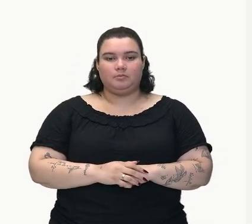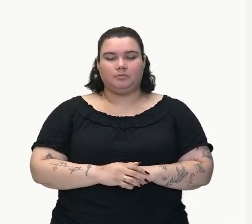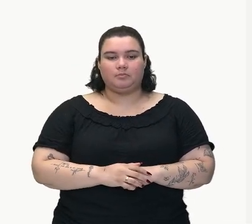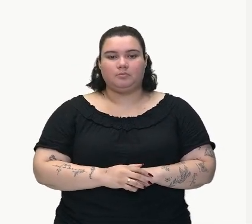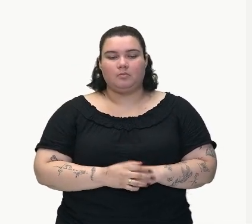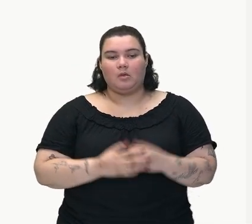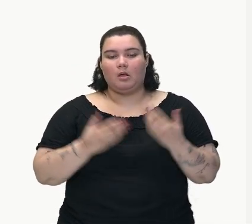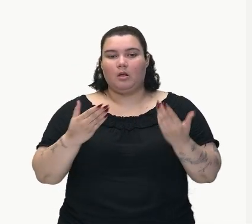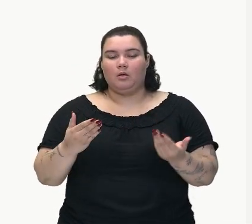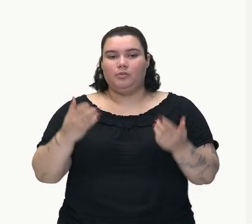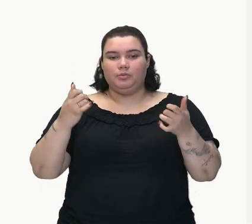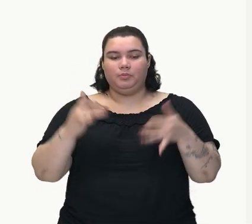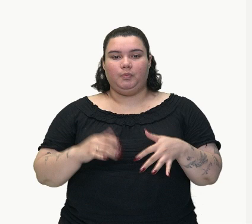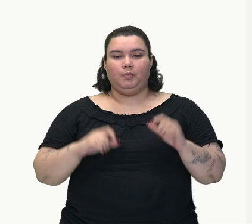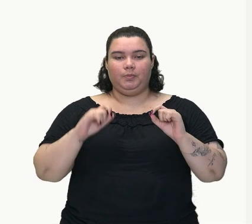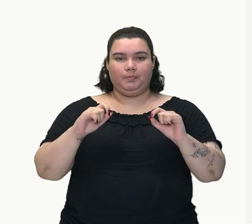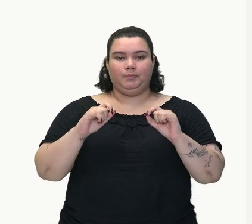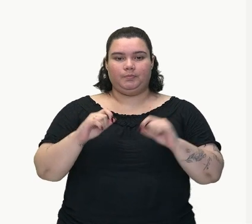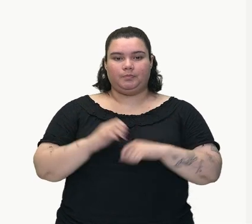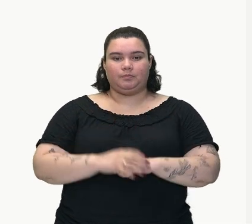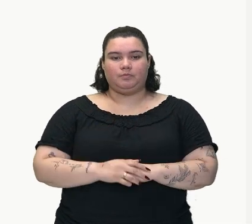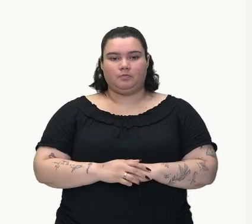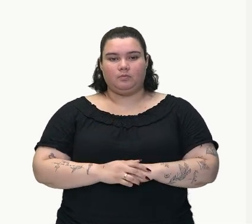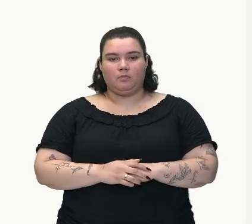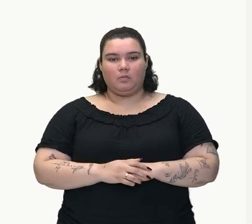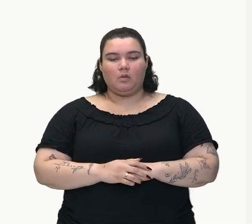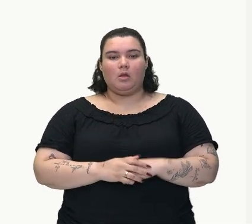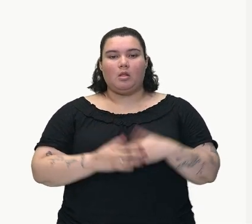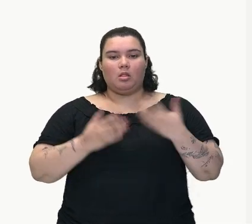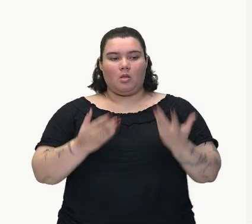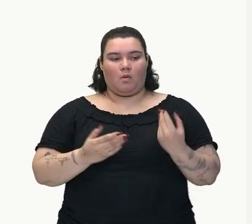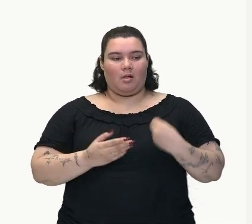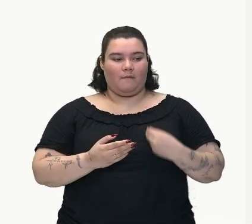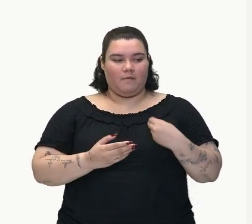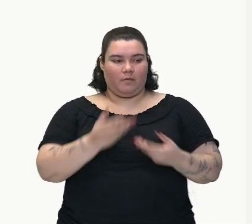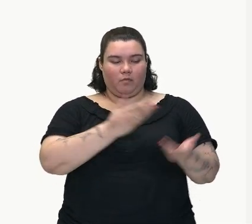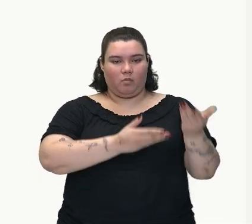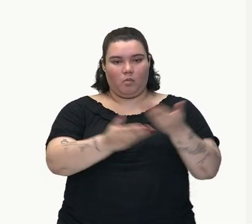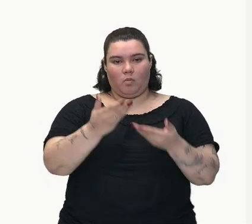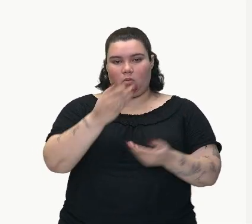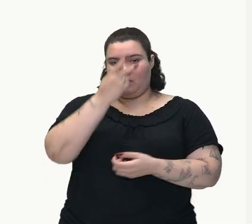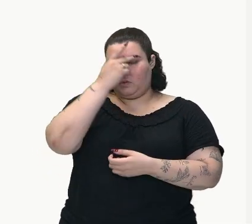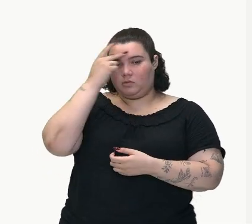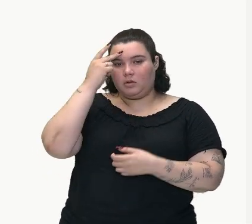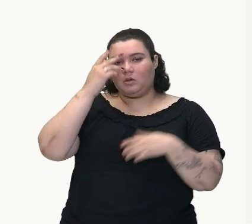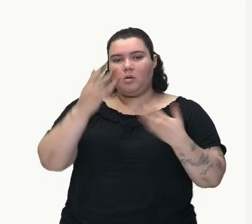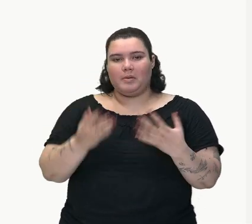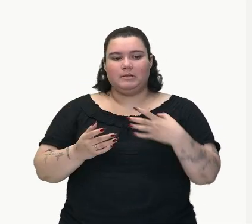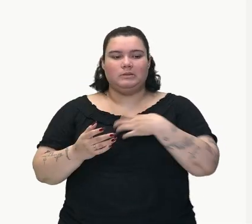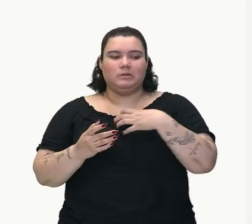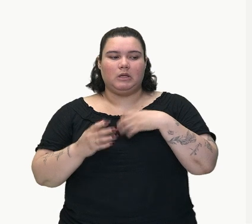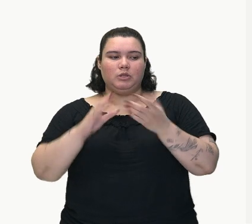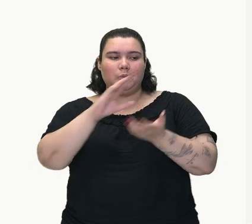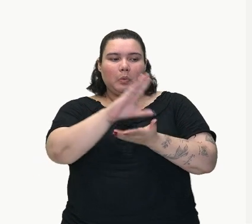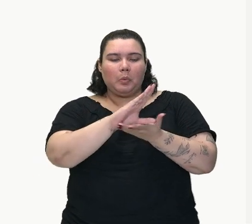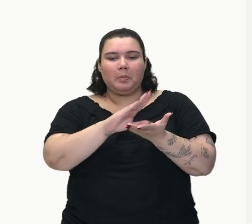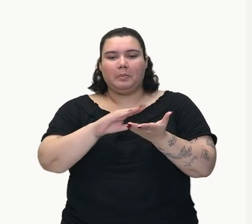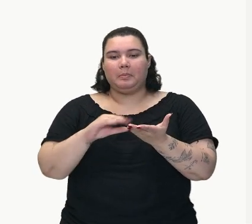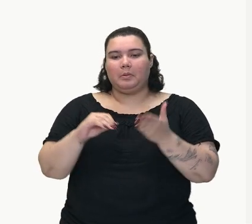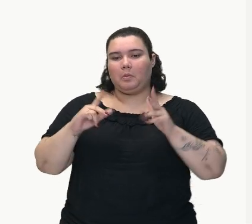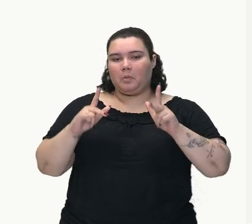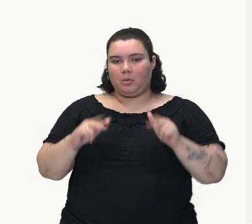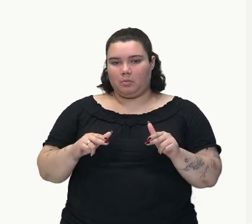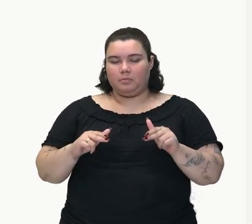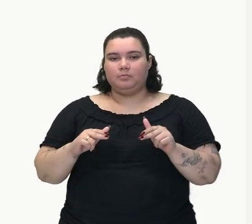afirmando isso, ele mora entre feras e o ser humano também sente o quê? A necessidade de ser